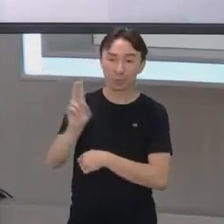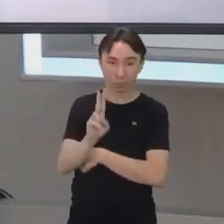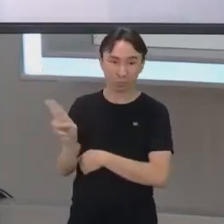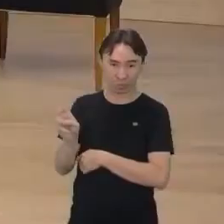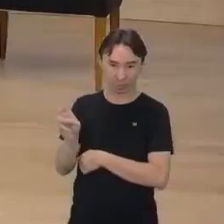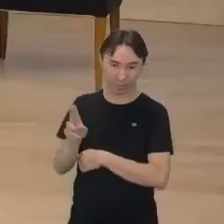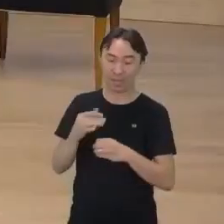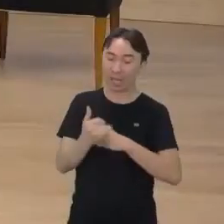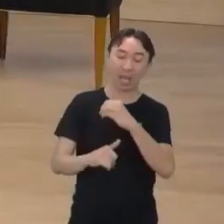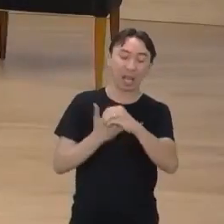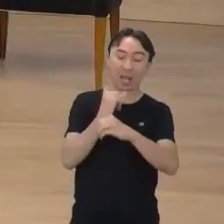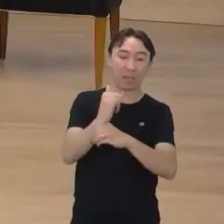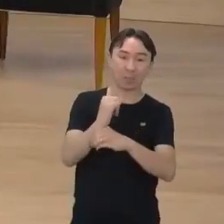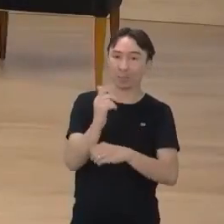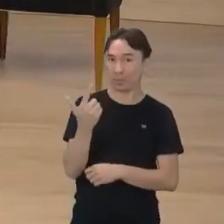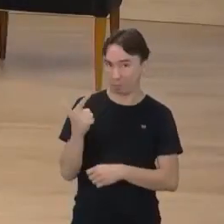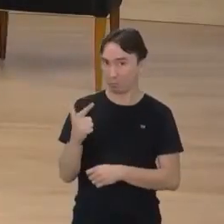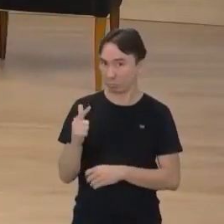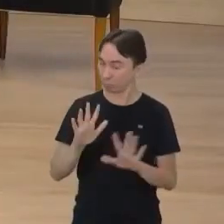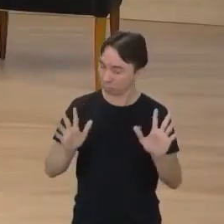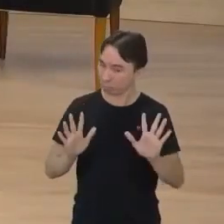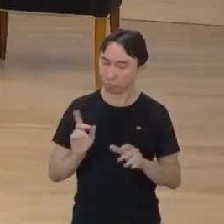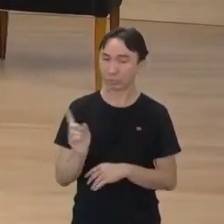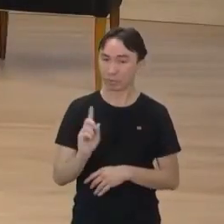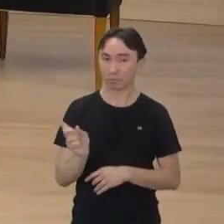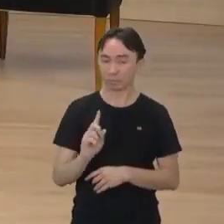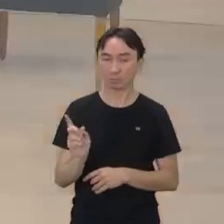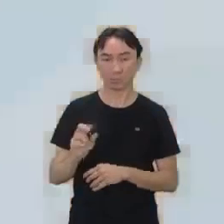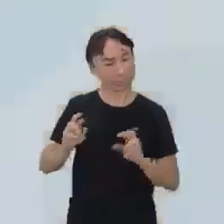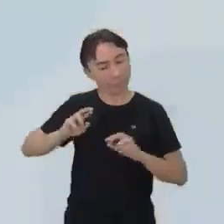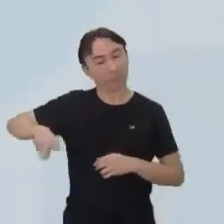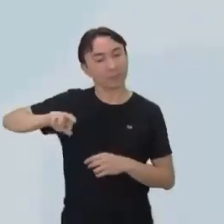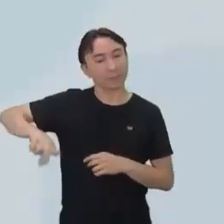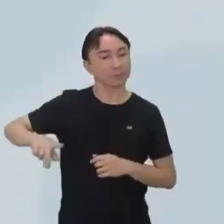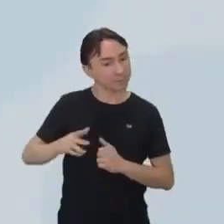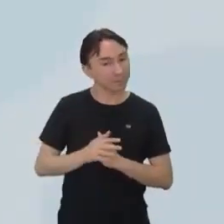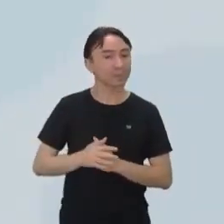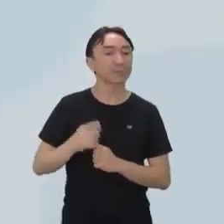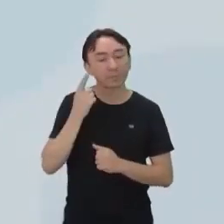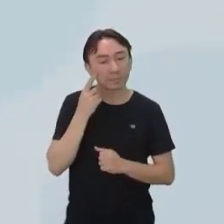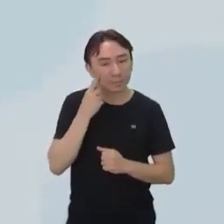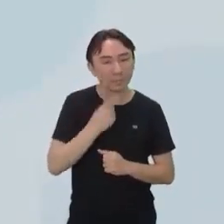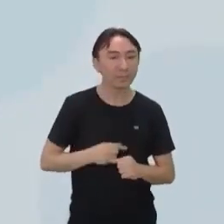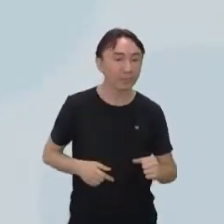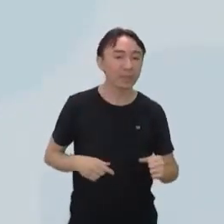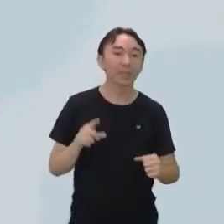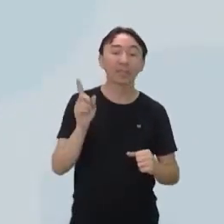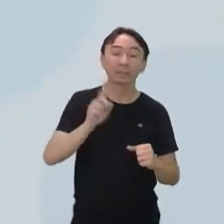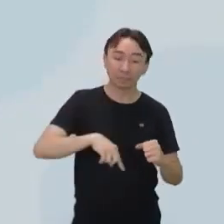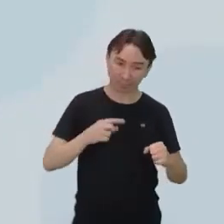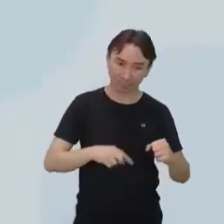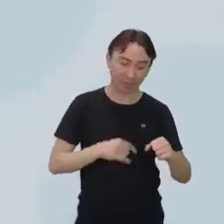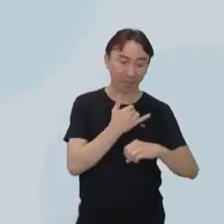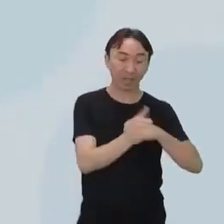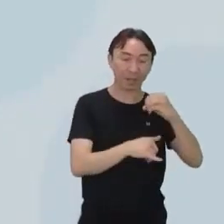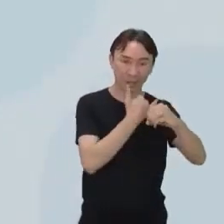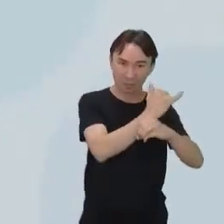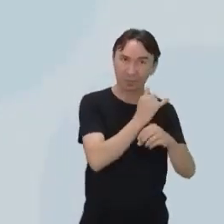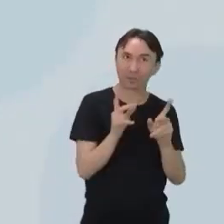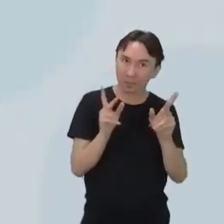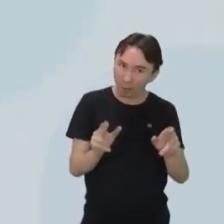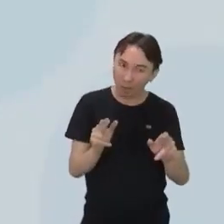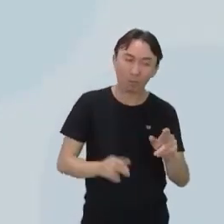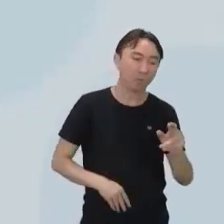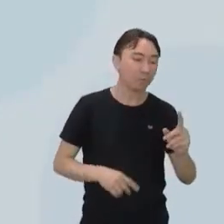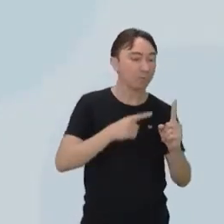é importante o aluno estar identificando. Então, átomo quer dizer positivo igual negativo. E se a gente olhar para a